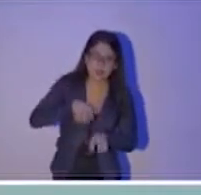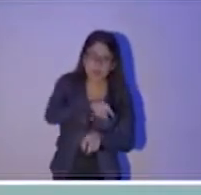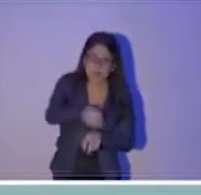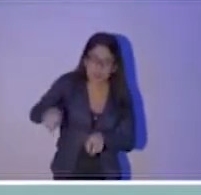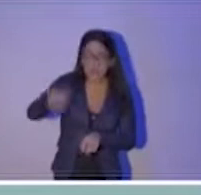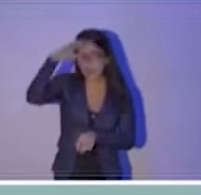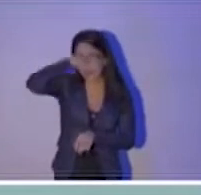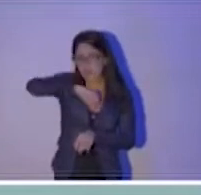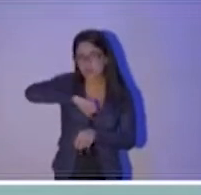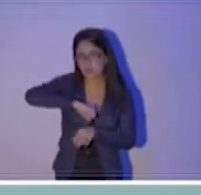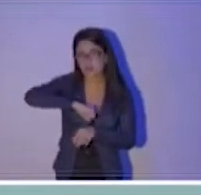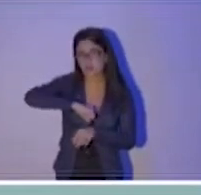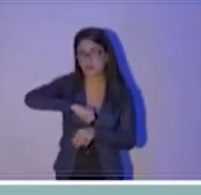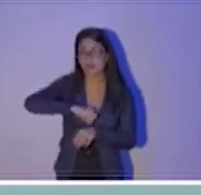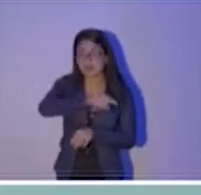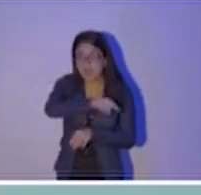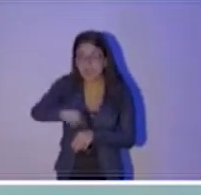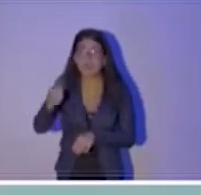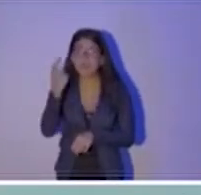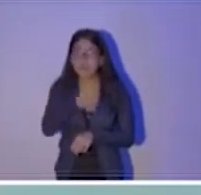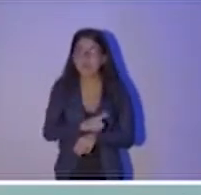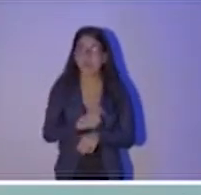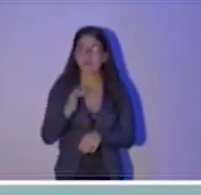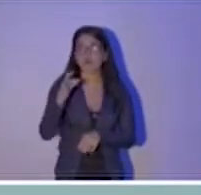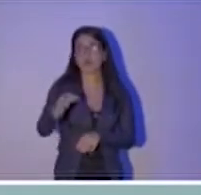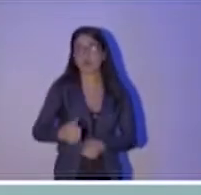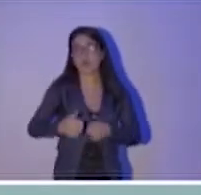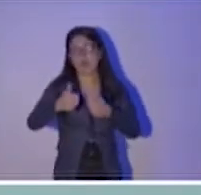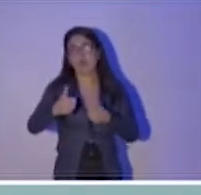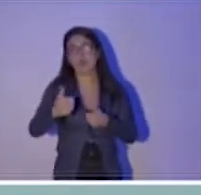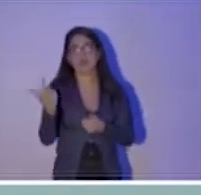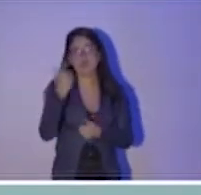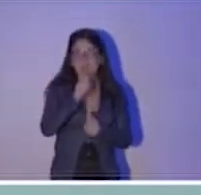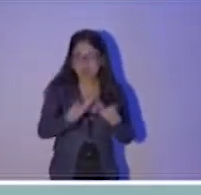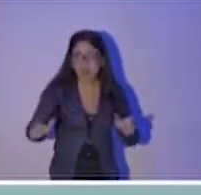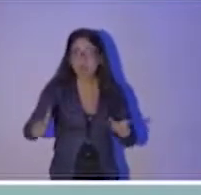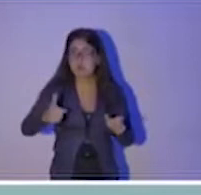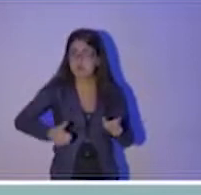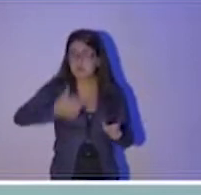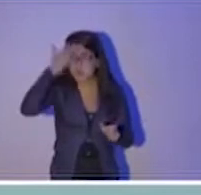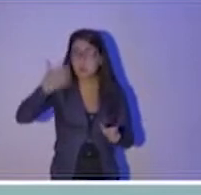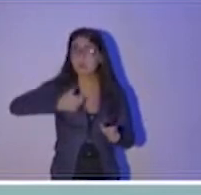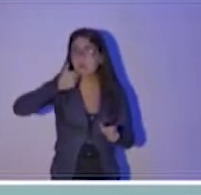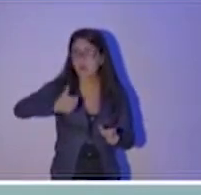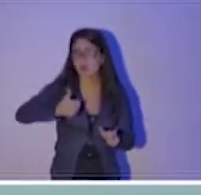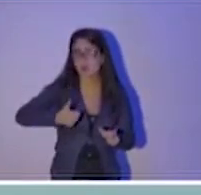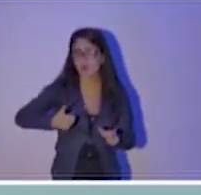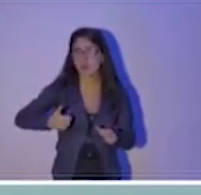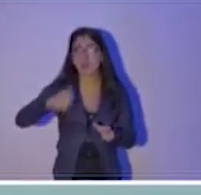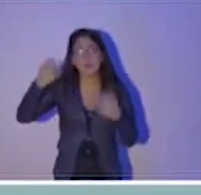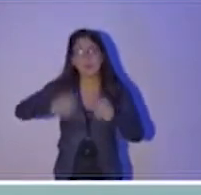fazer gente melhor nesse país, eu preciso mais do que a equipe pedagógica. Eu preciso mais do